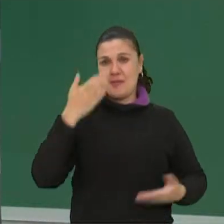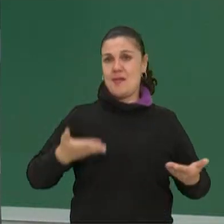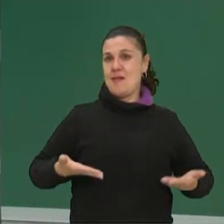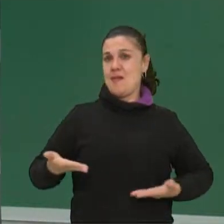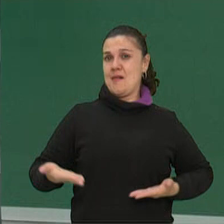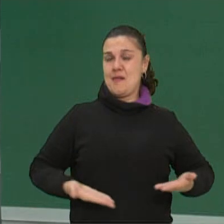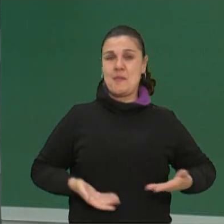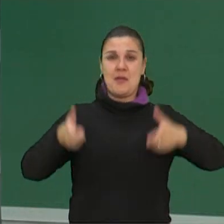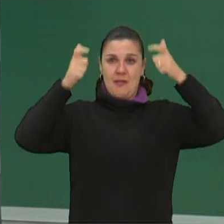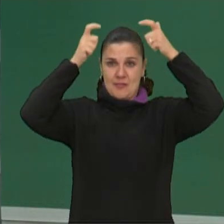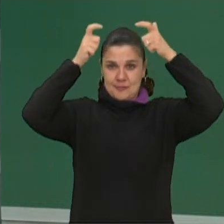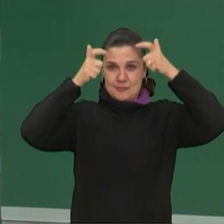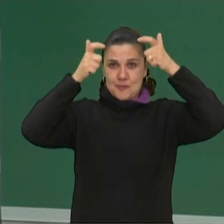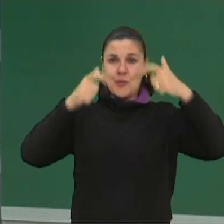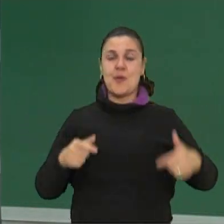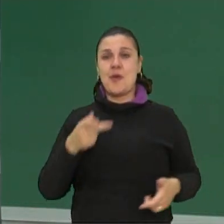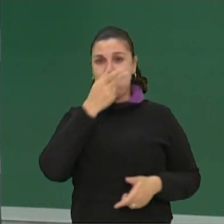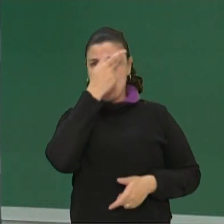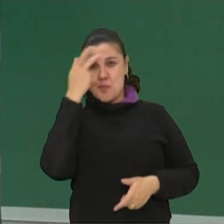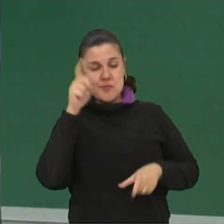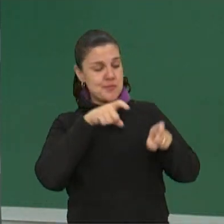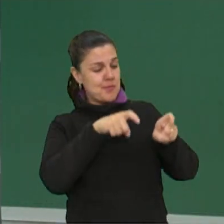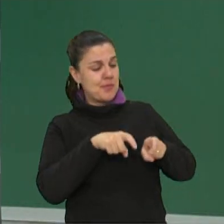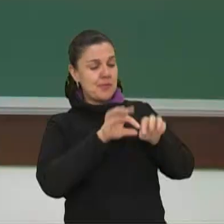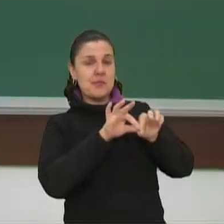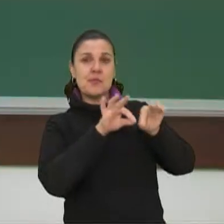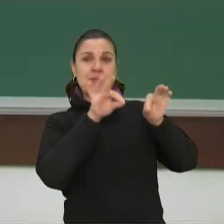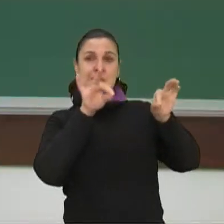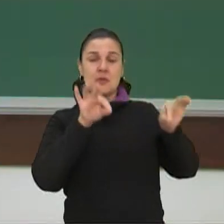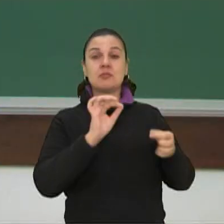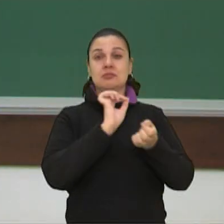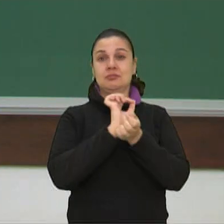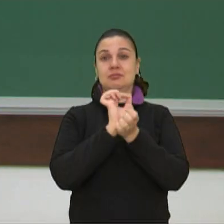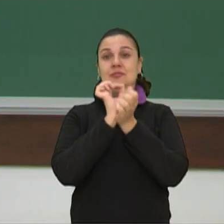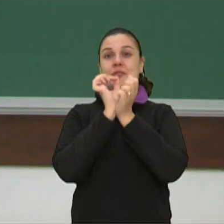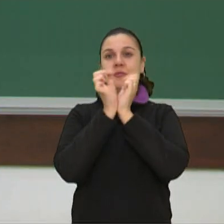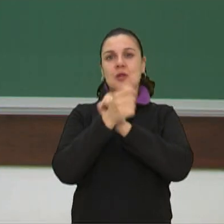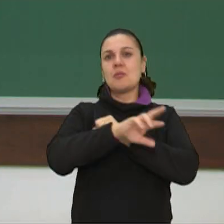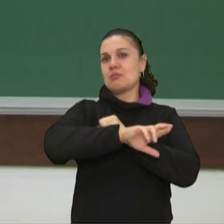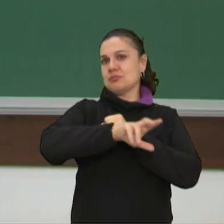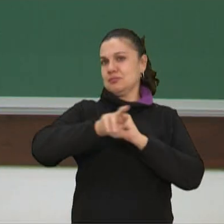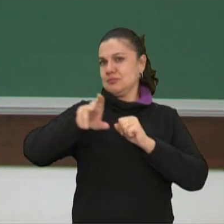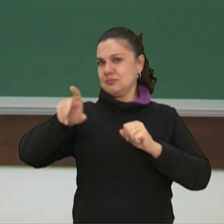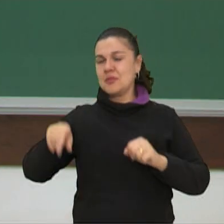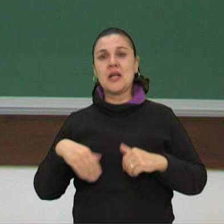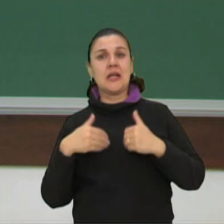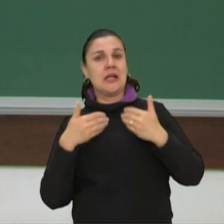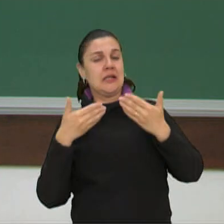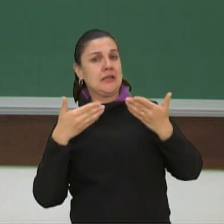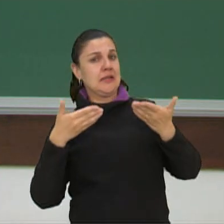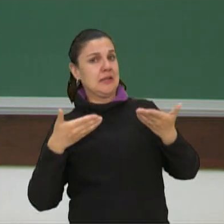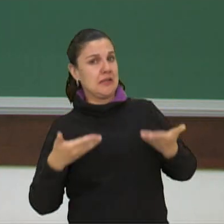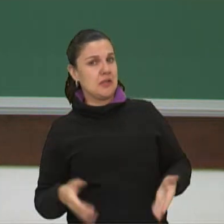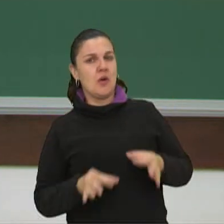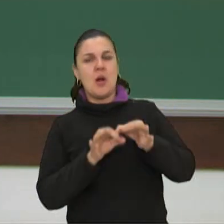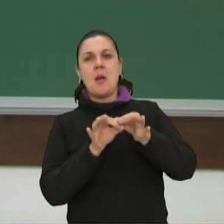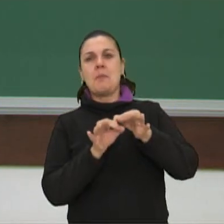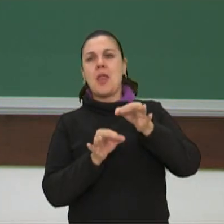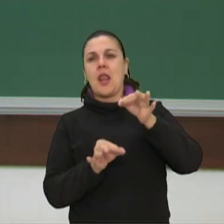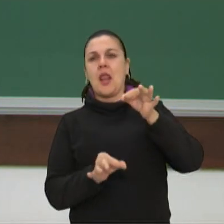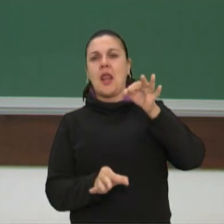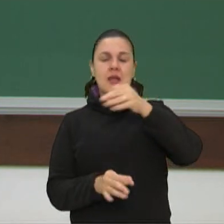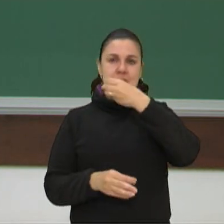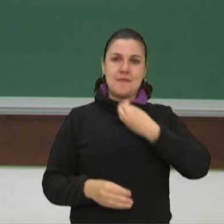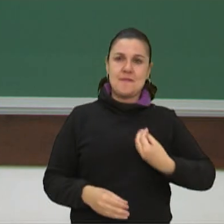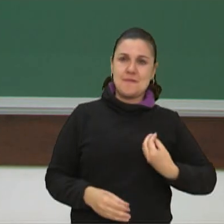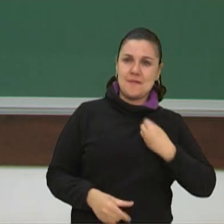funcionários da coroa, os pequenos agricultores, os escravos e outros. Então, havia uma enormidade